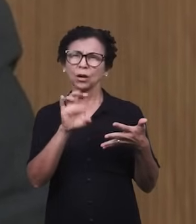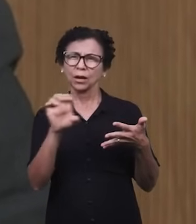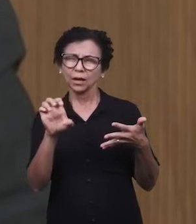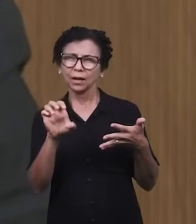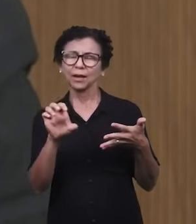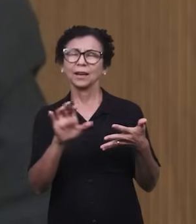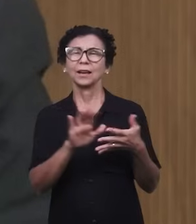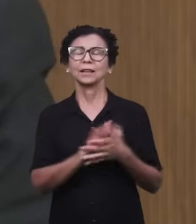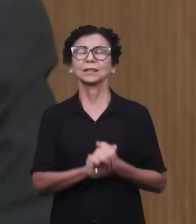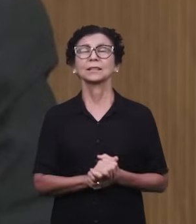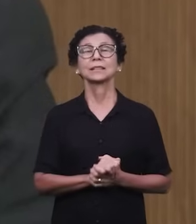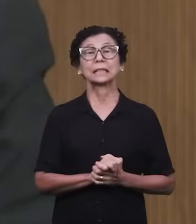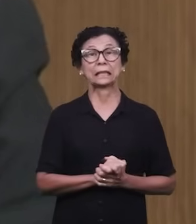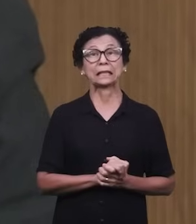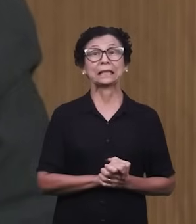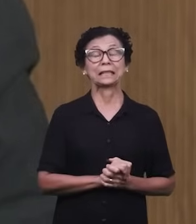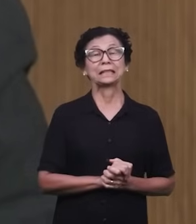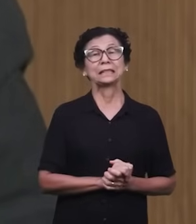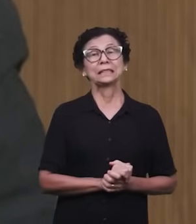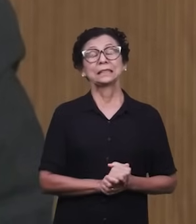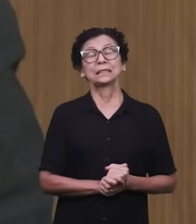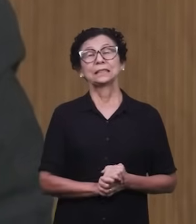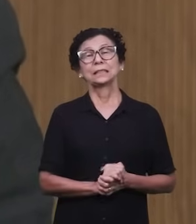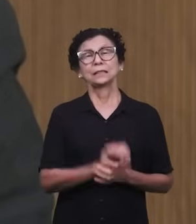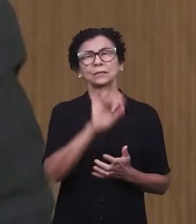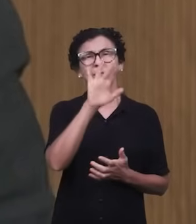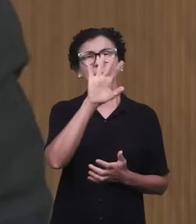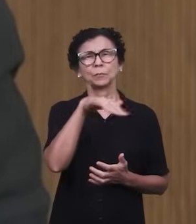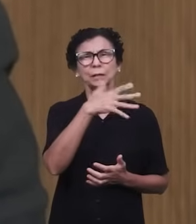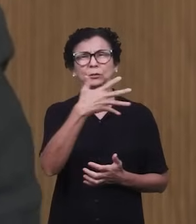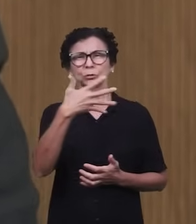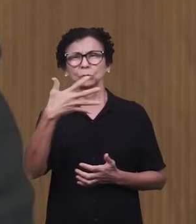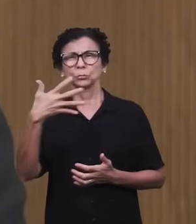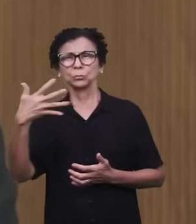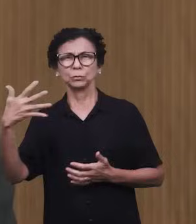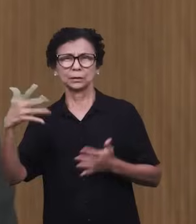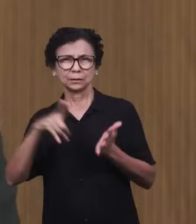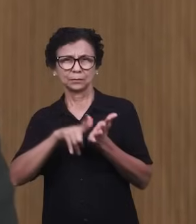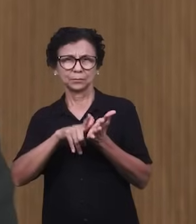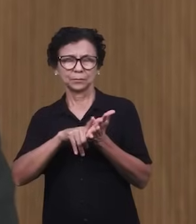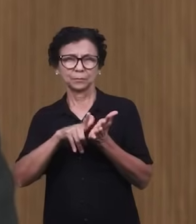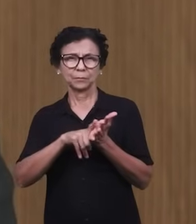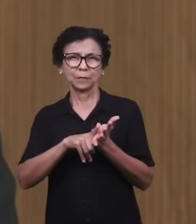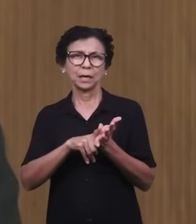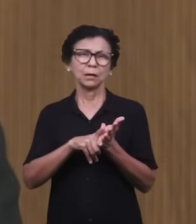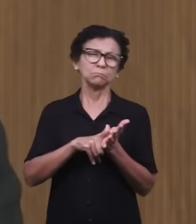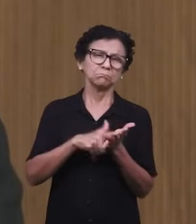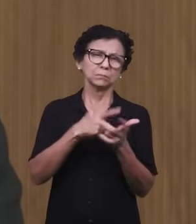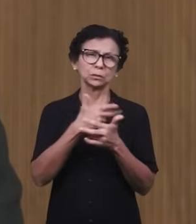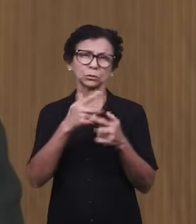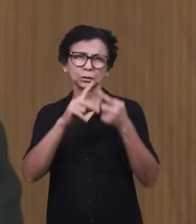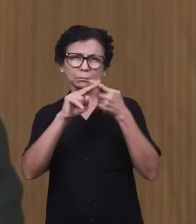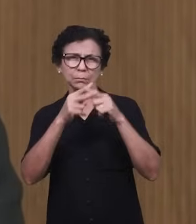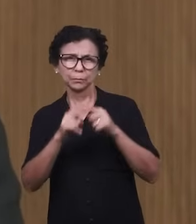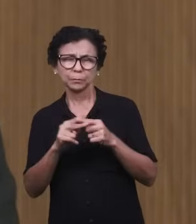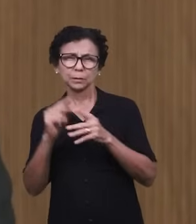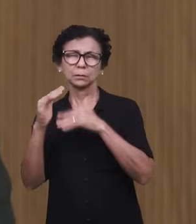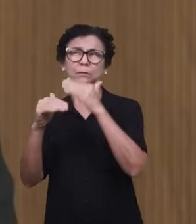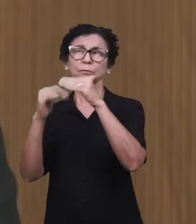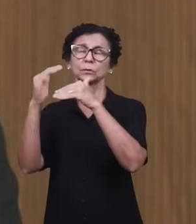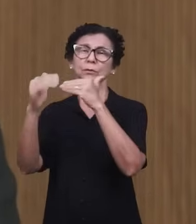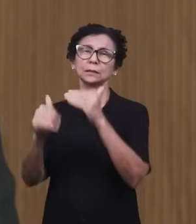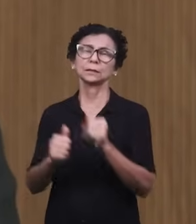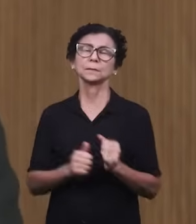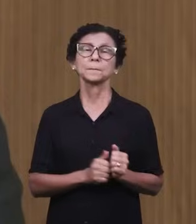ré, ré, ré. Então, a partitura chegou, a evolução, as coisas foram evoluindo e, na verdade, cada tempo